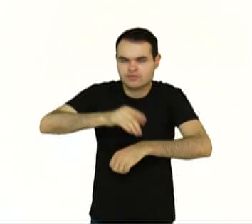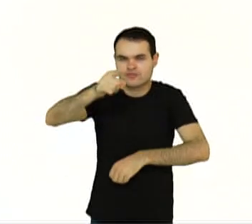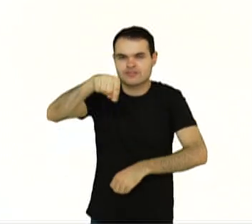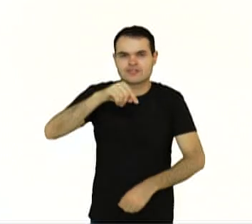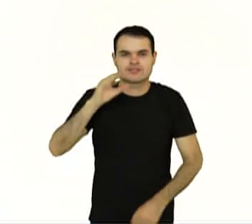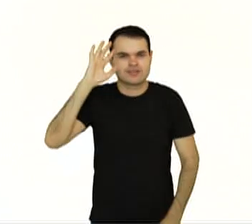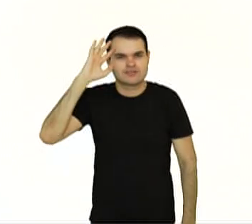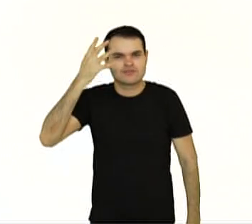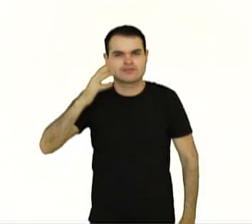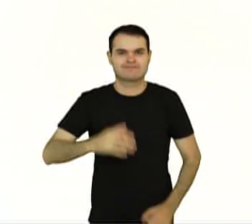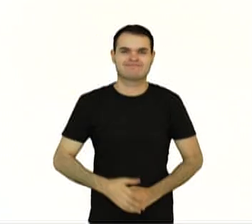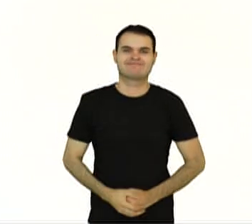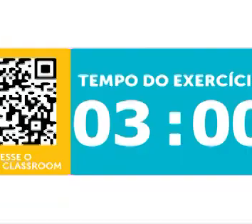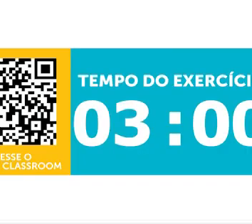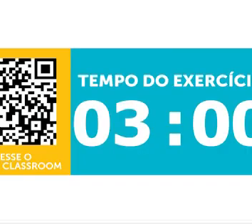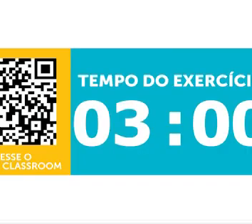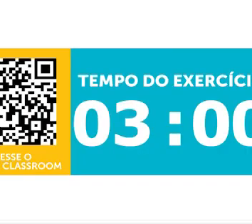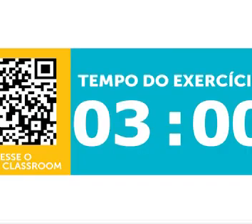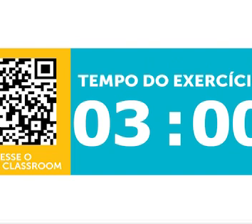vocês resolverem.